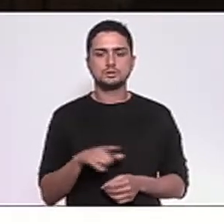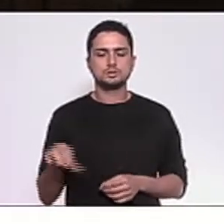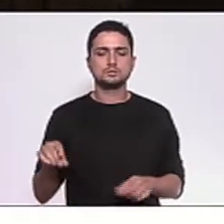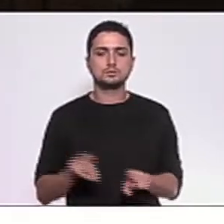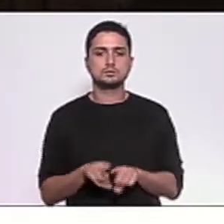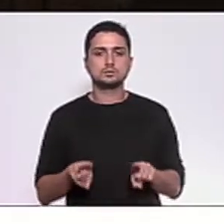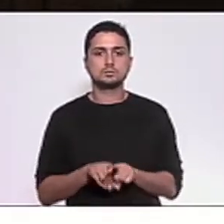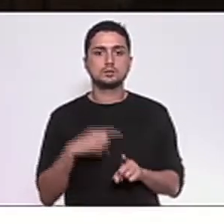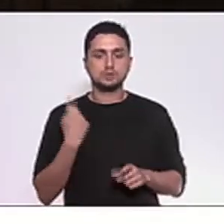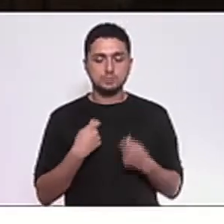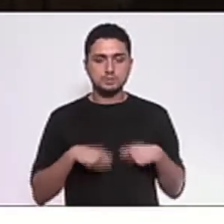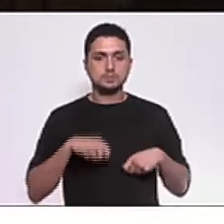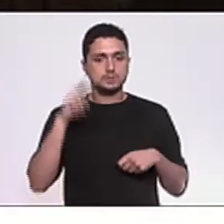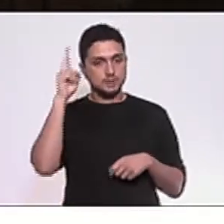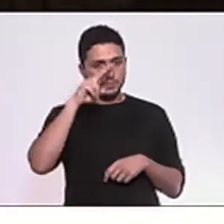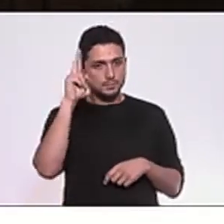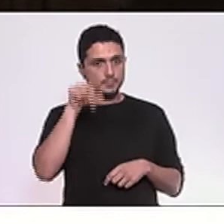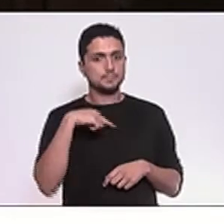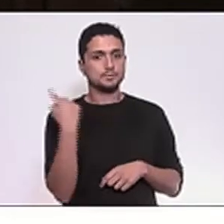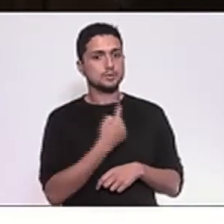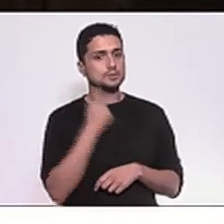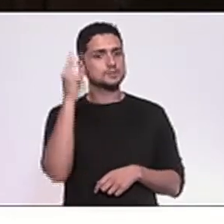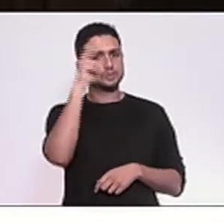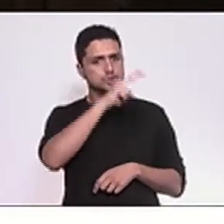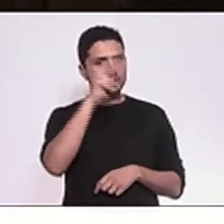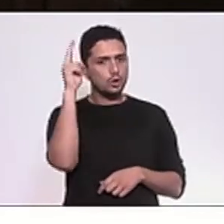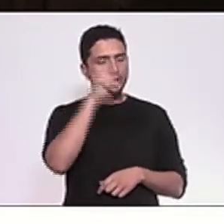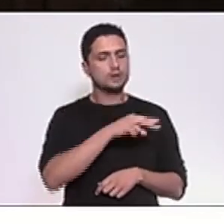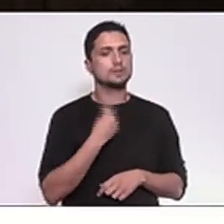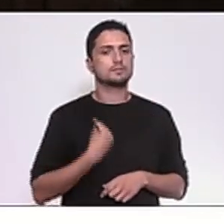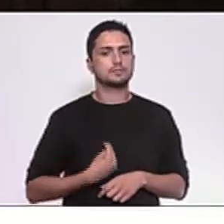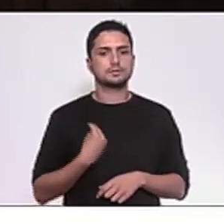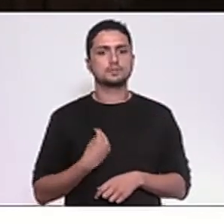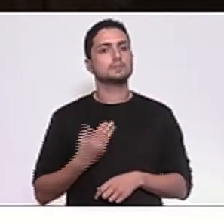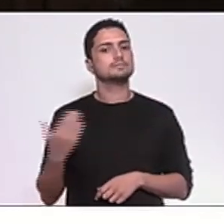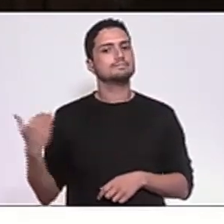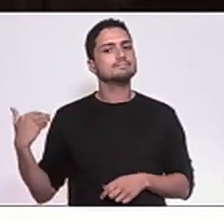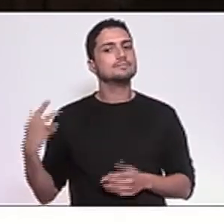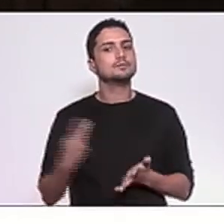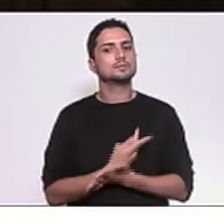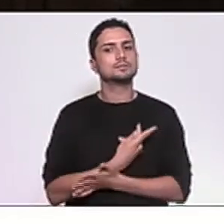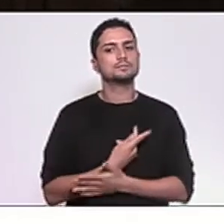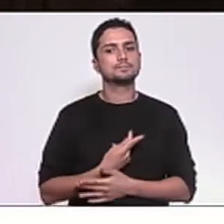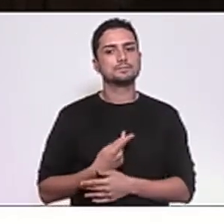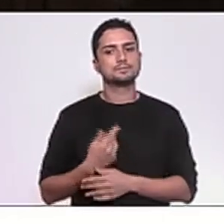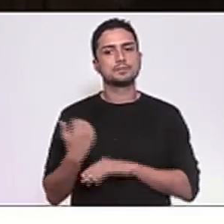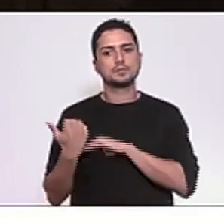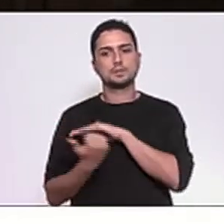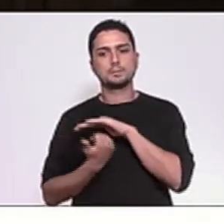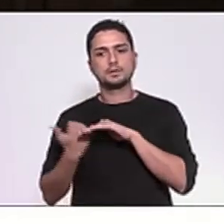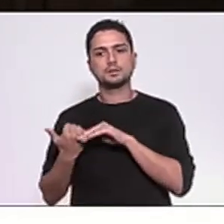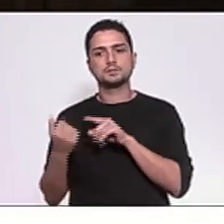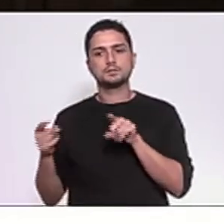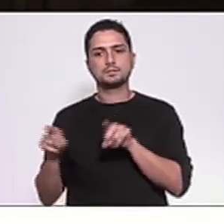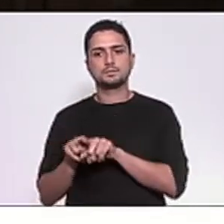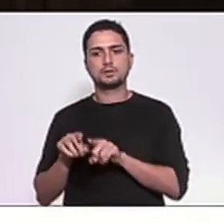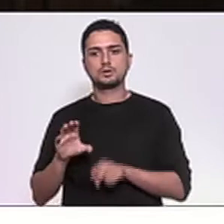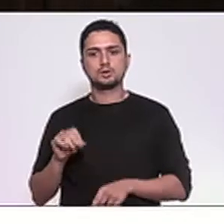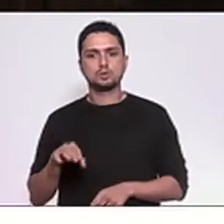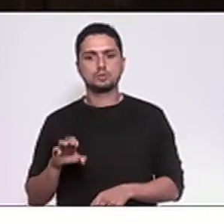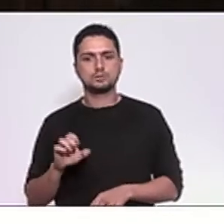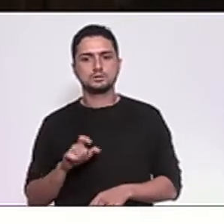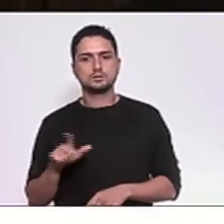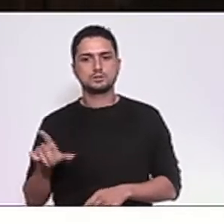inclusive, precisamos lembrar da nossa história recente, o quanto que essas concessionárias, que